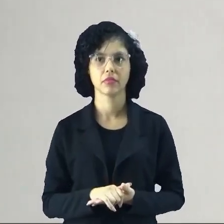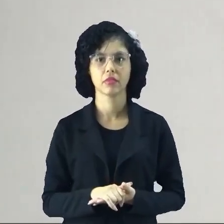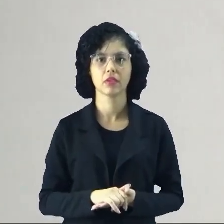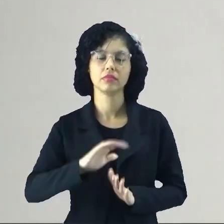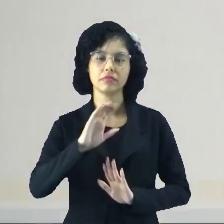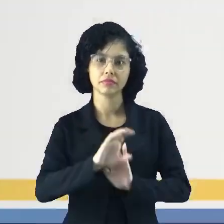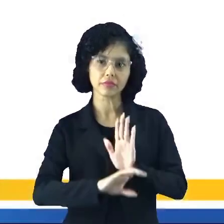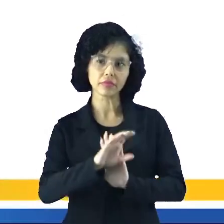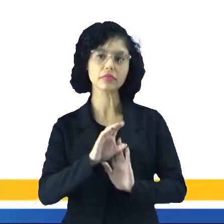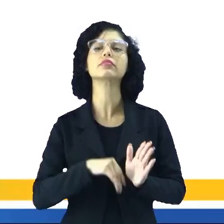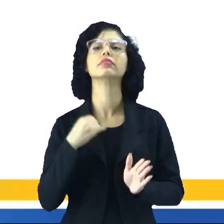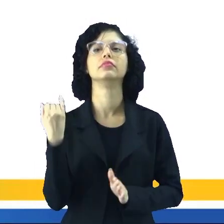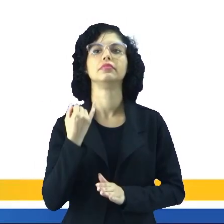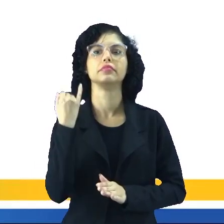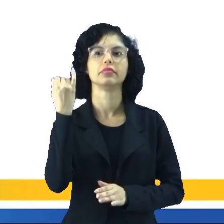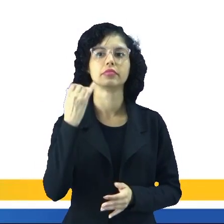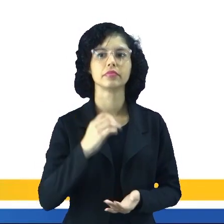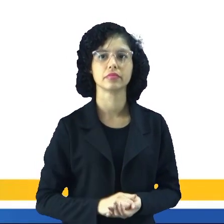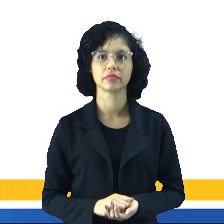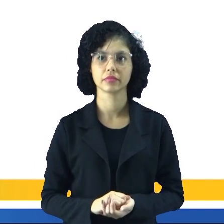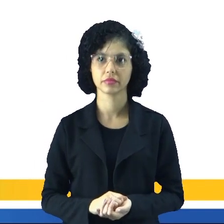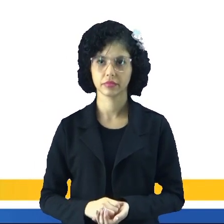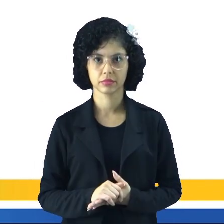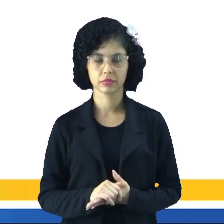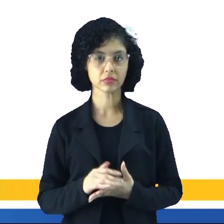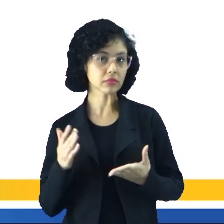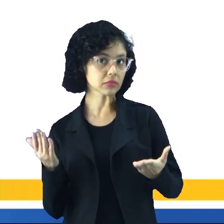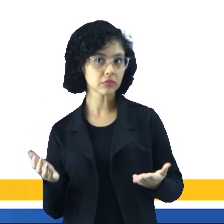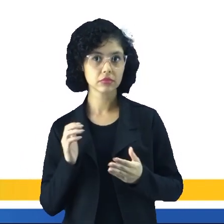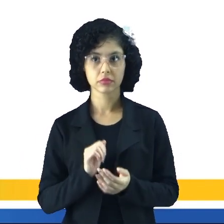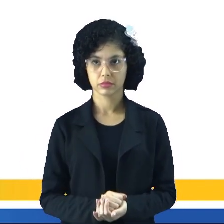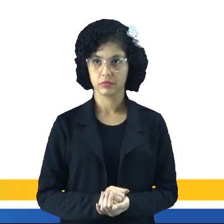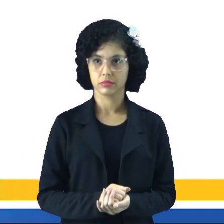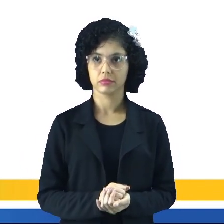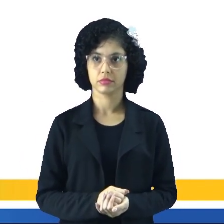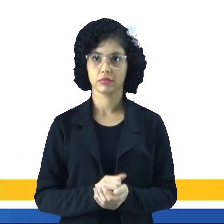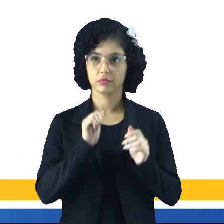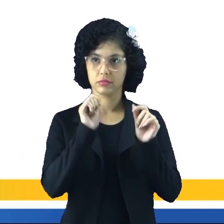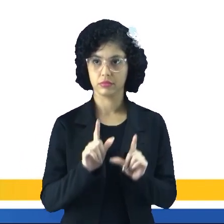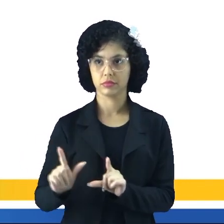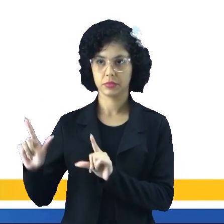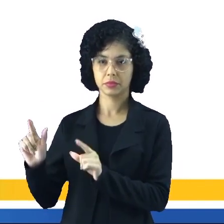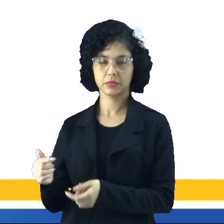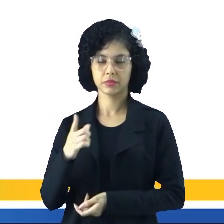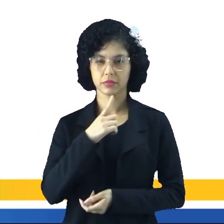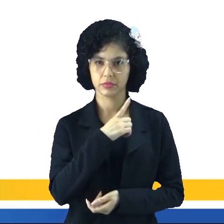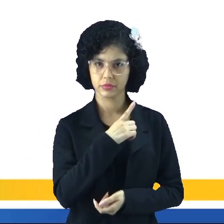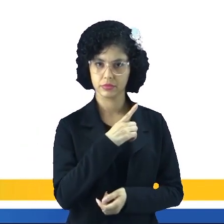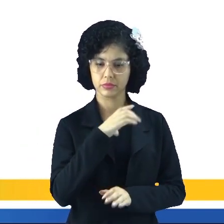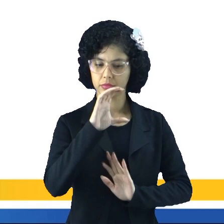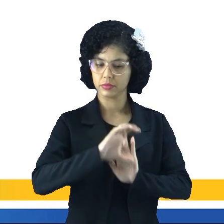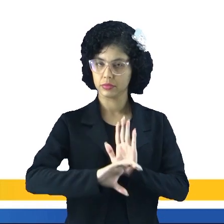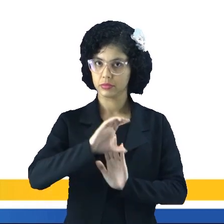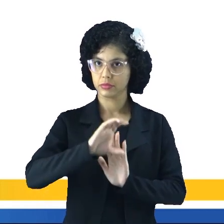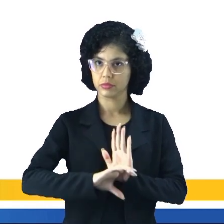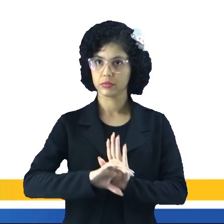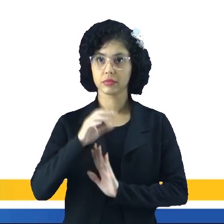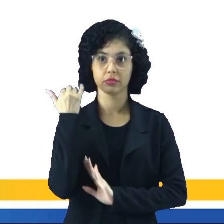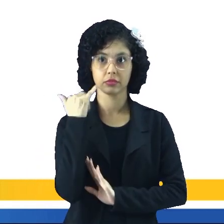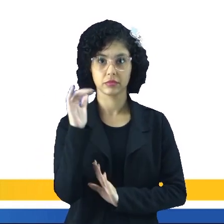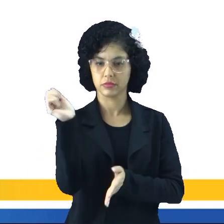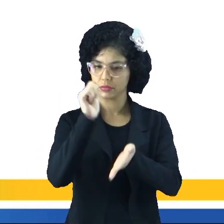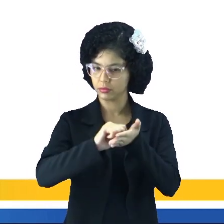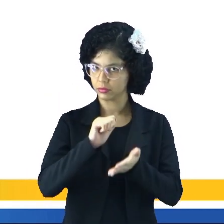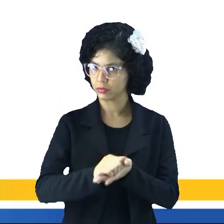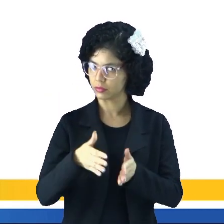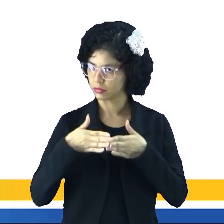esse conceito tão importante. O que é? Passando aqui então para o nosso slide, nós temos aqui o conceito de eletrostática.